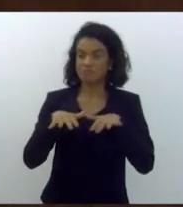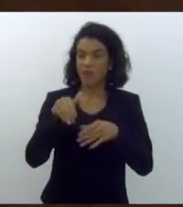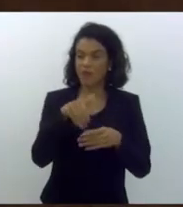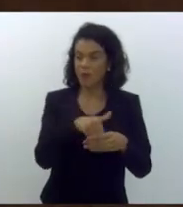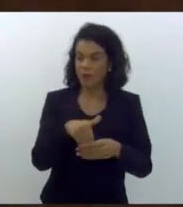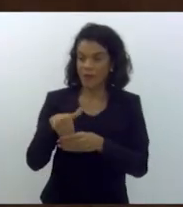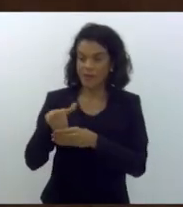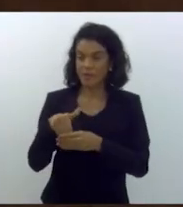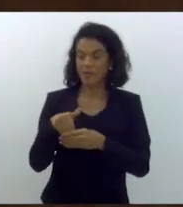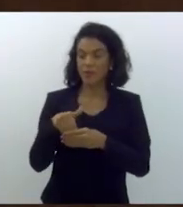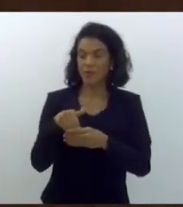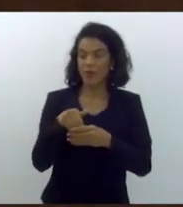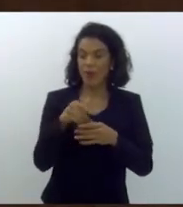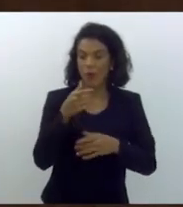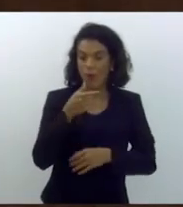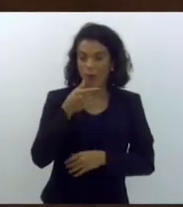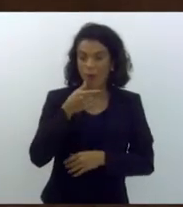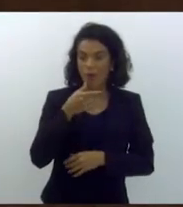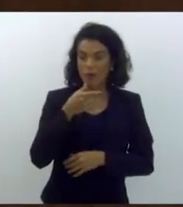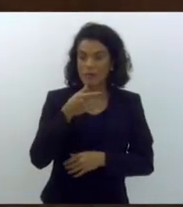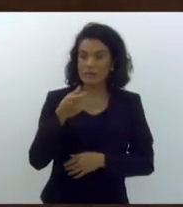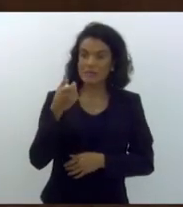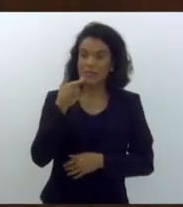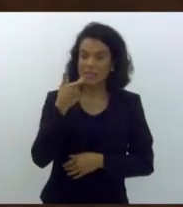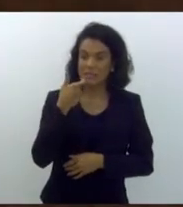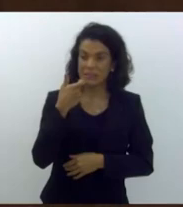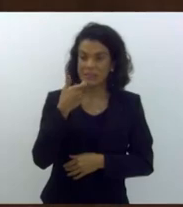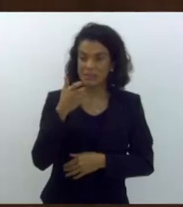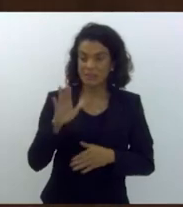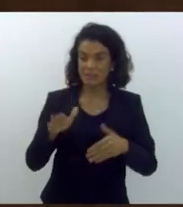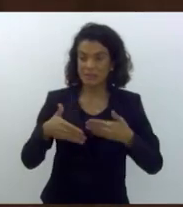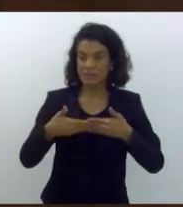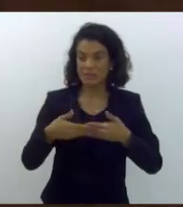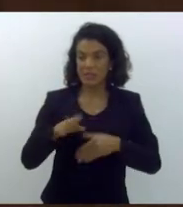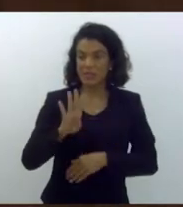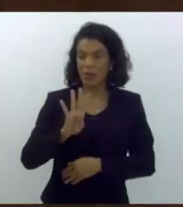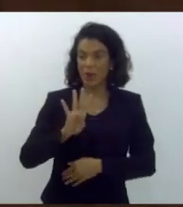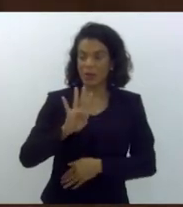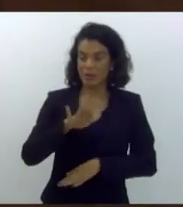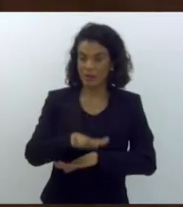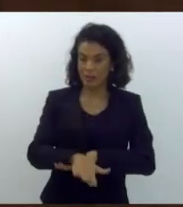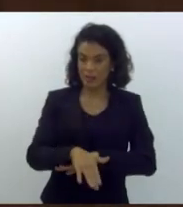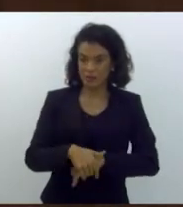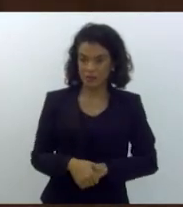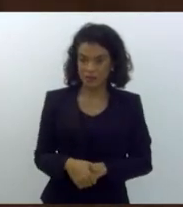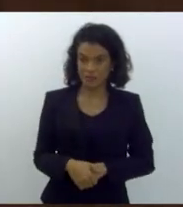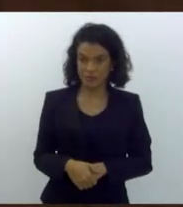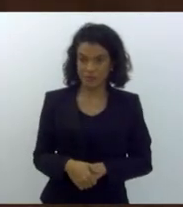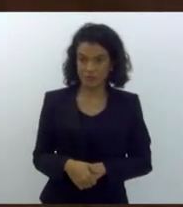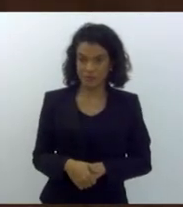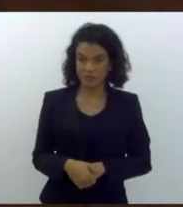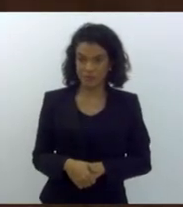iniciada às 14 horas e foi encerrada às 4 horas da tarde